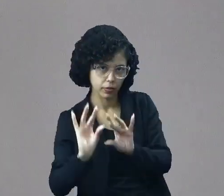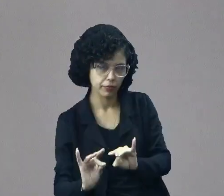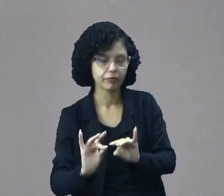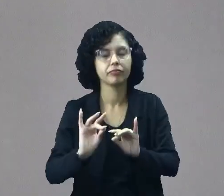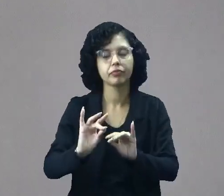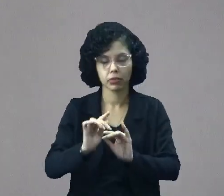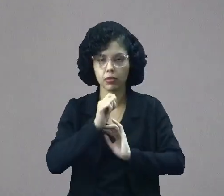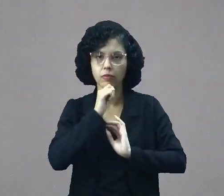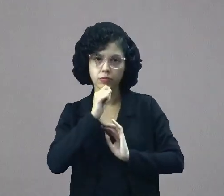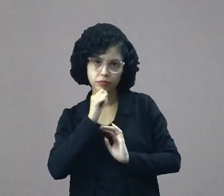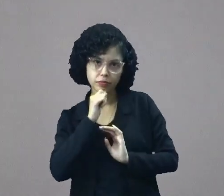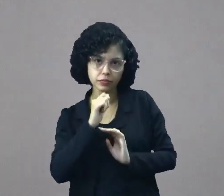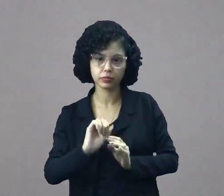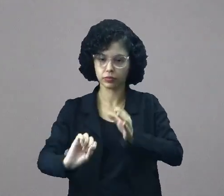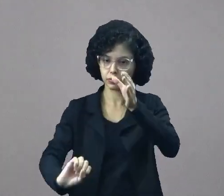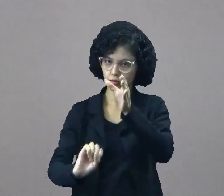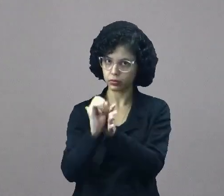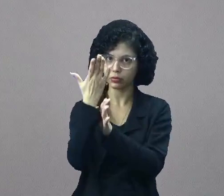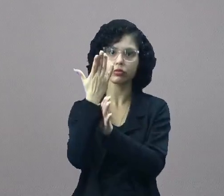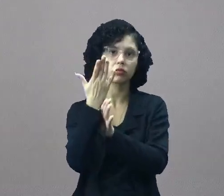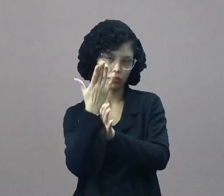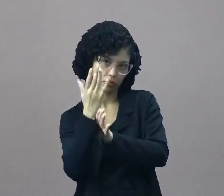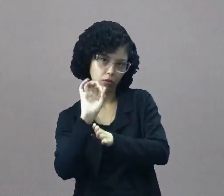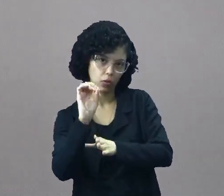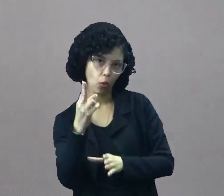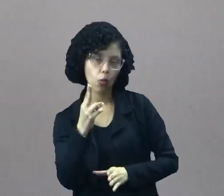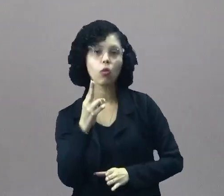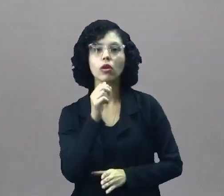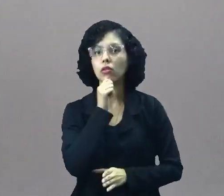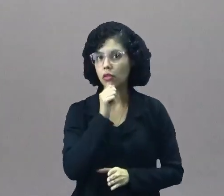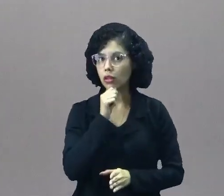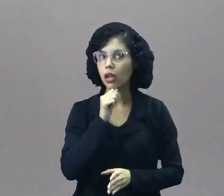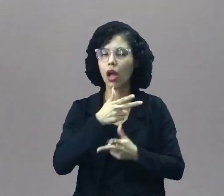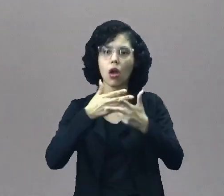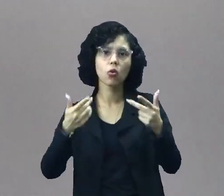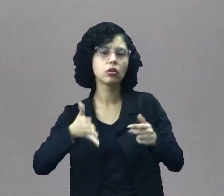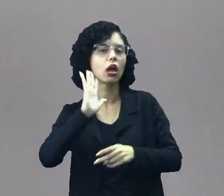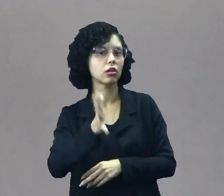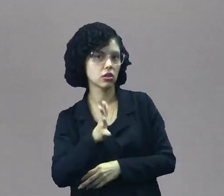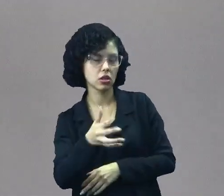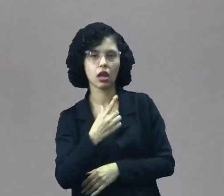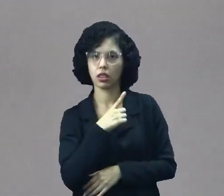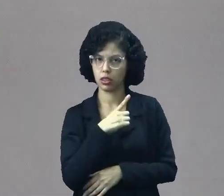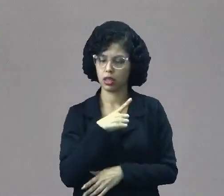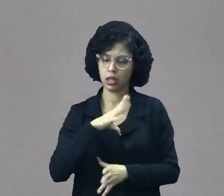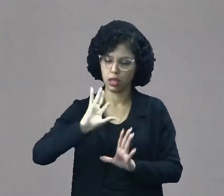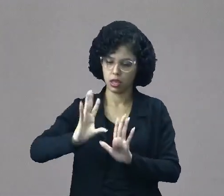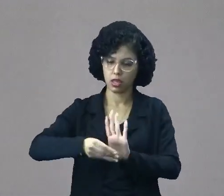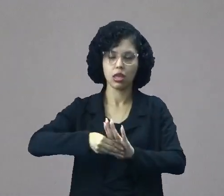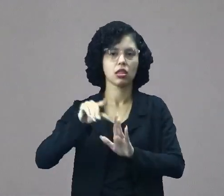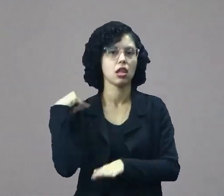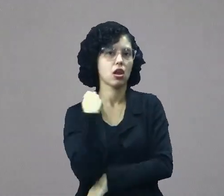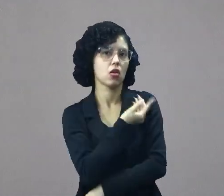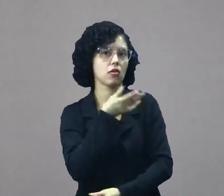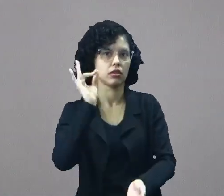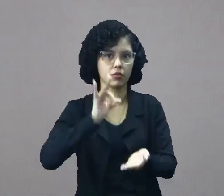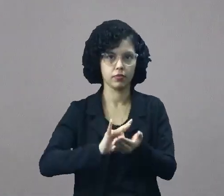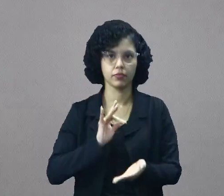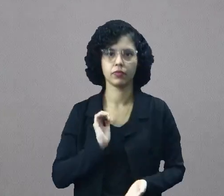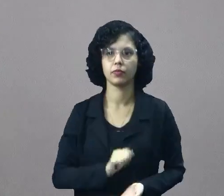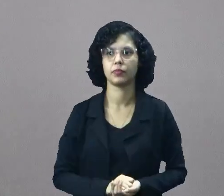que recriam, né, ou criam coisas que já existem dentro da nossa realidade.